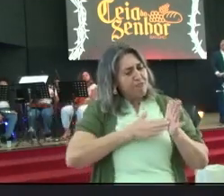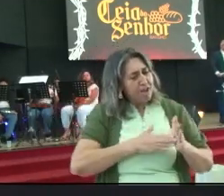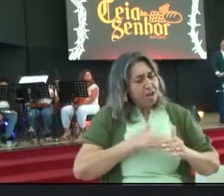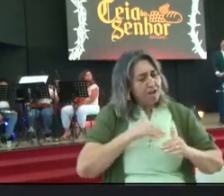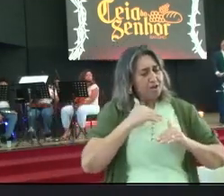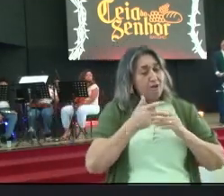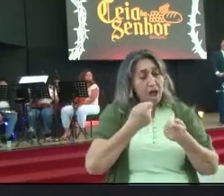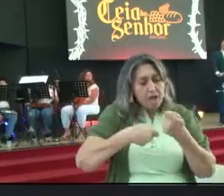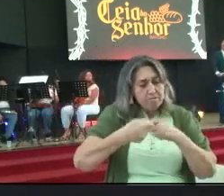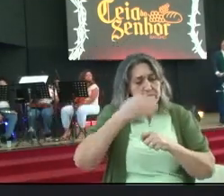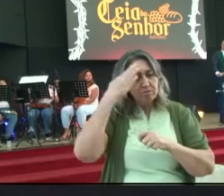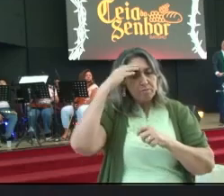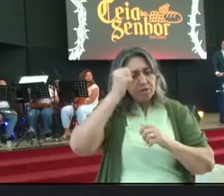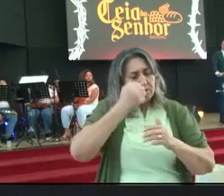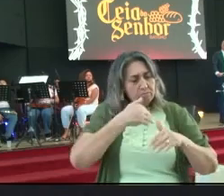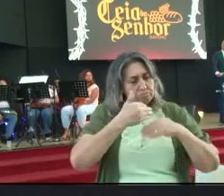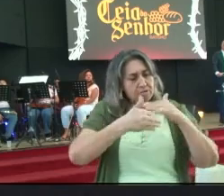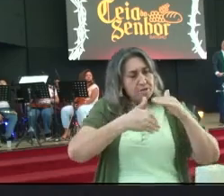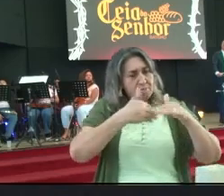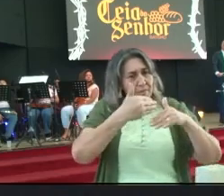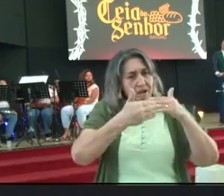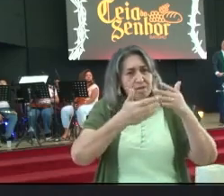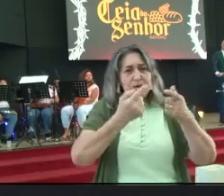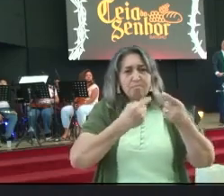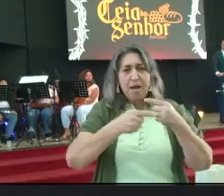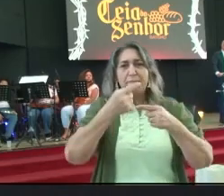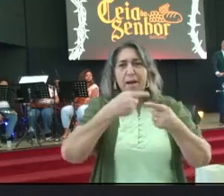te colocar no muito.